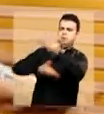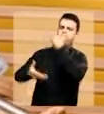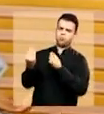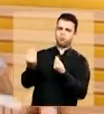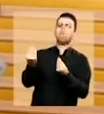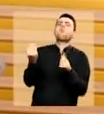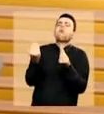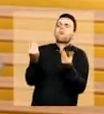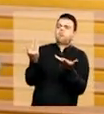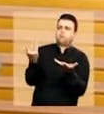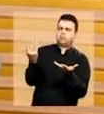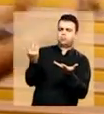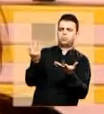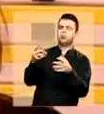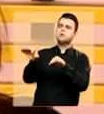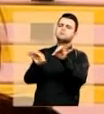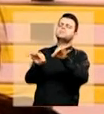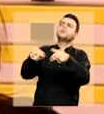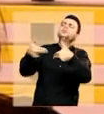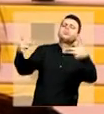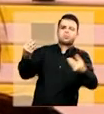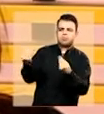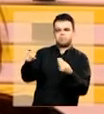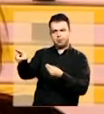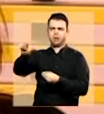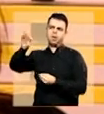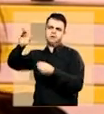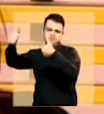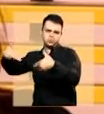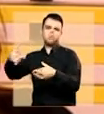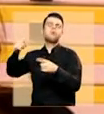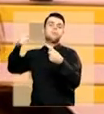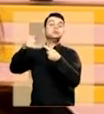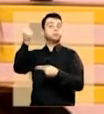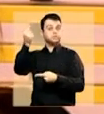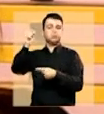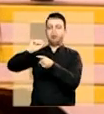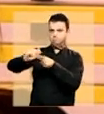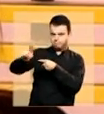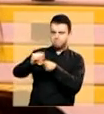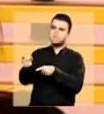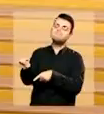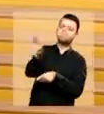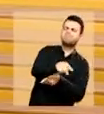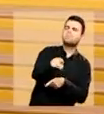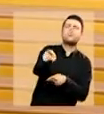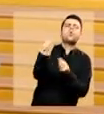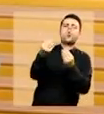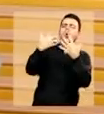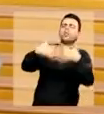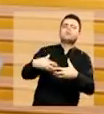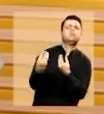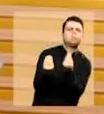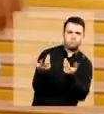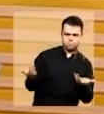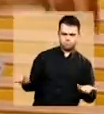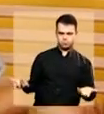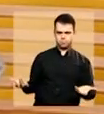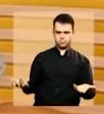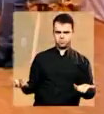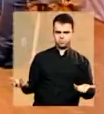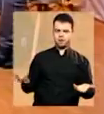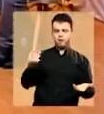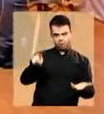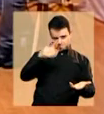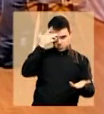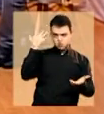questões privadas, né? Isso. No caso do Rotary, como que funciona? Quais são os programas, em linhas gerais, para a gente entender? É só para quem faz